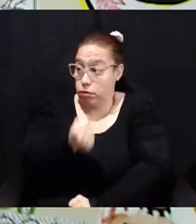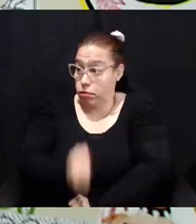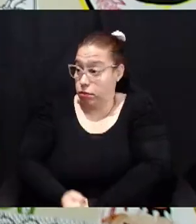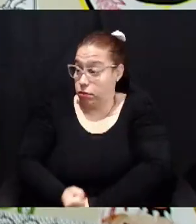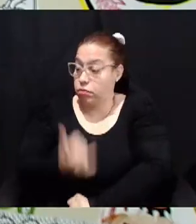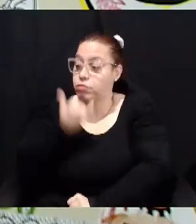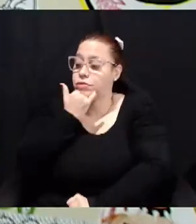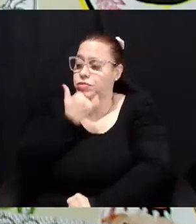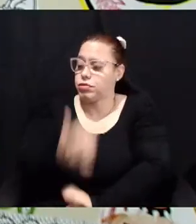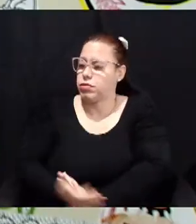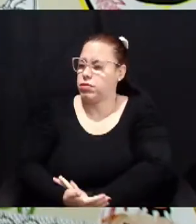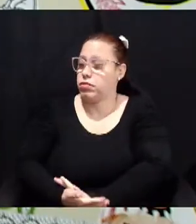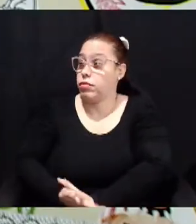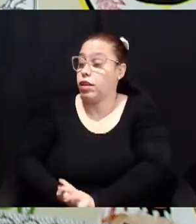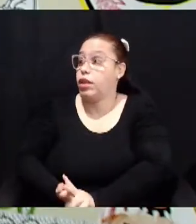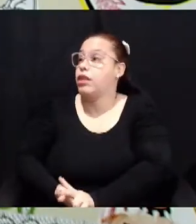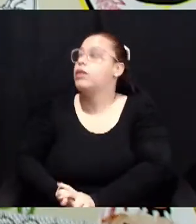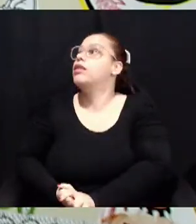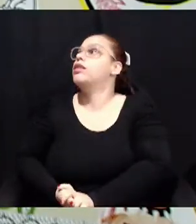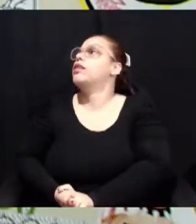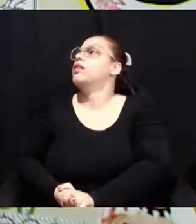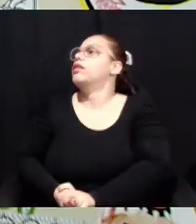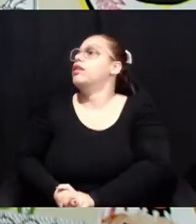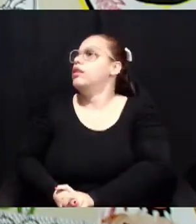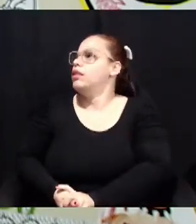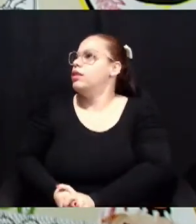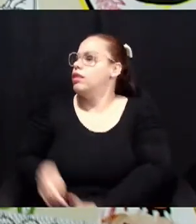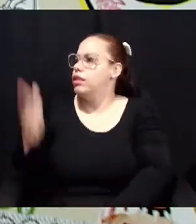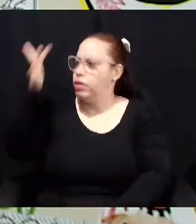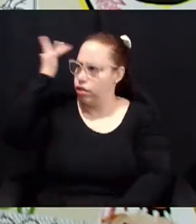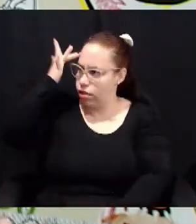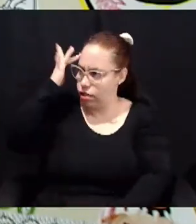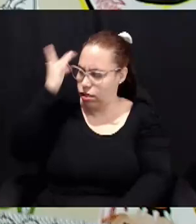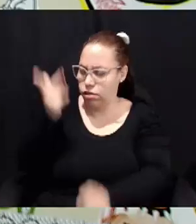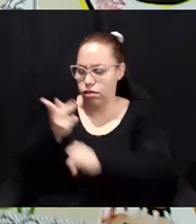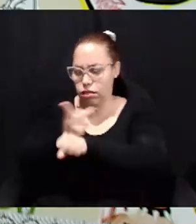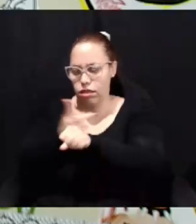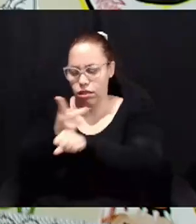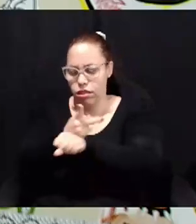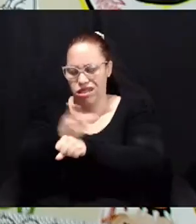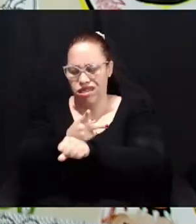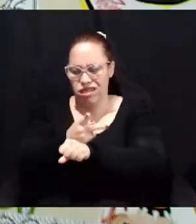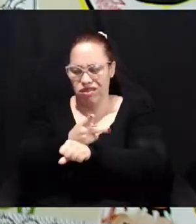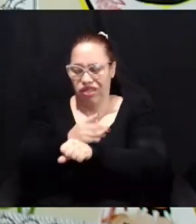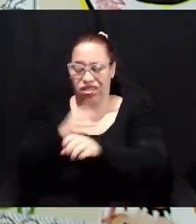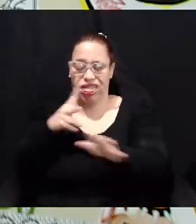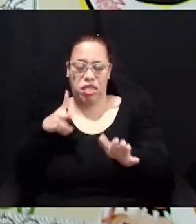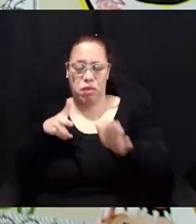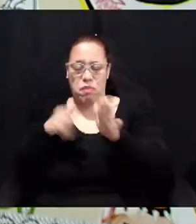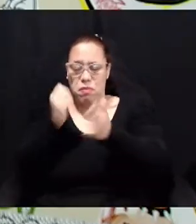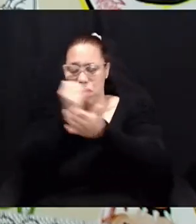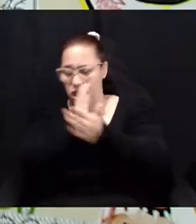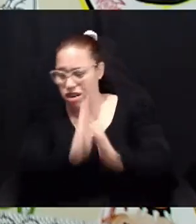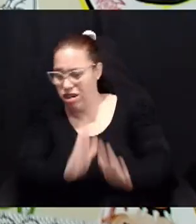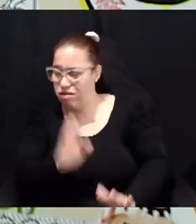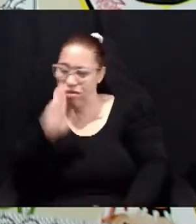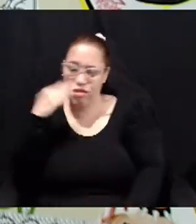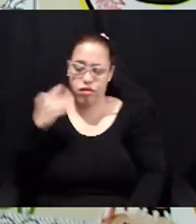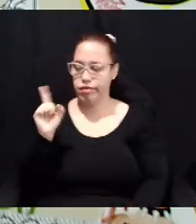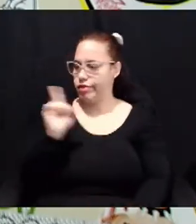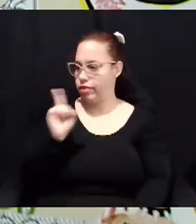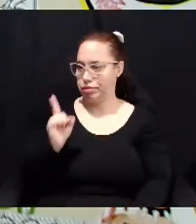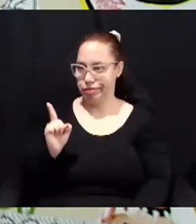uma posição reacionária, né, de achar que a gente está buscando cortar privilégios, mas na verdade a gente está